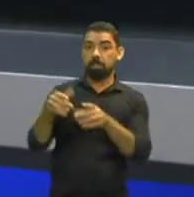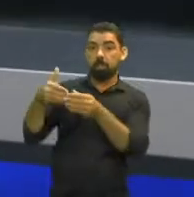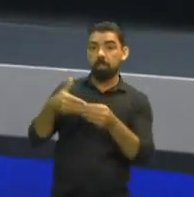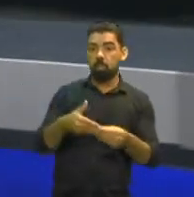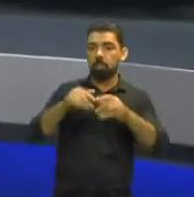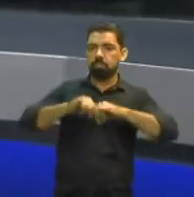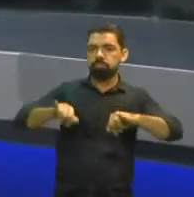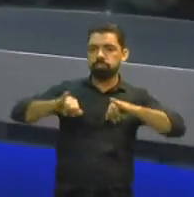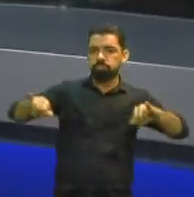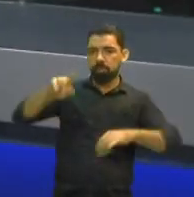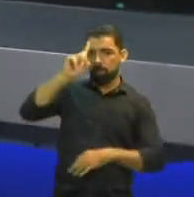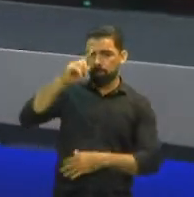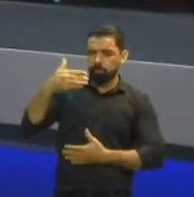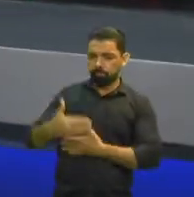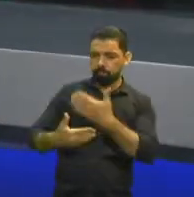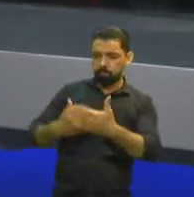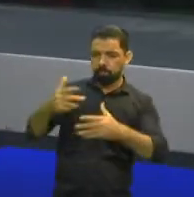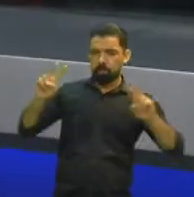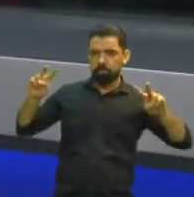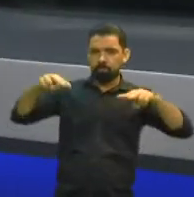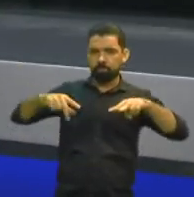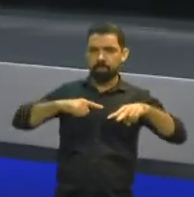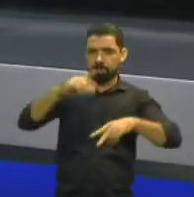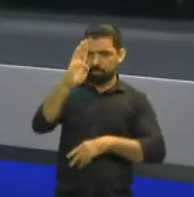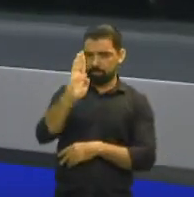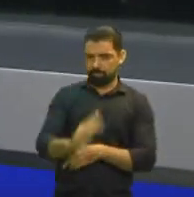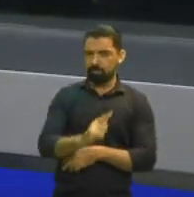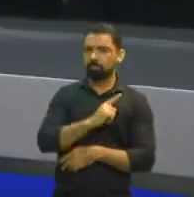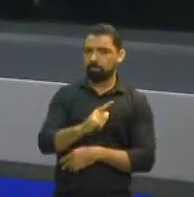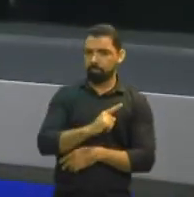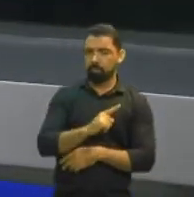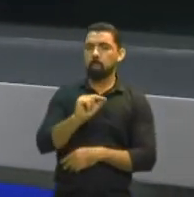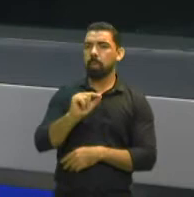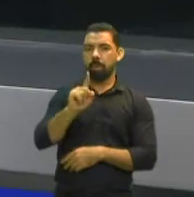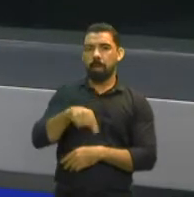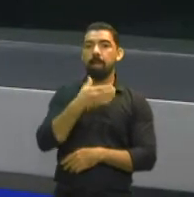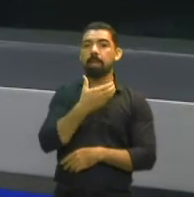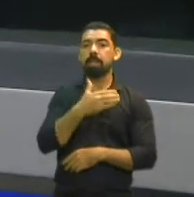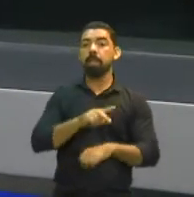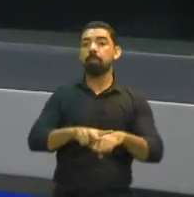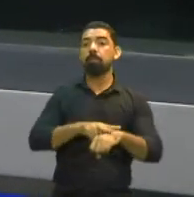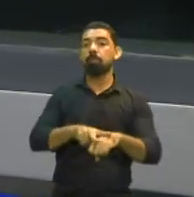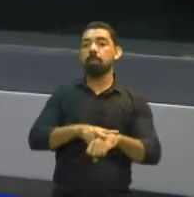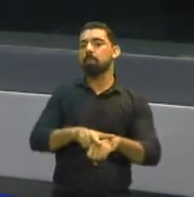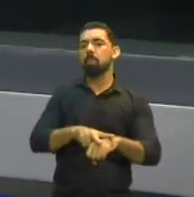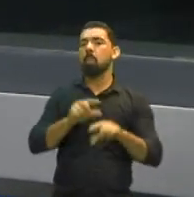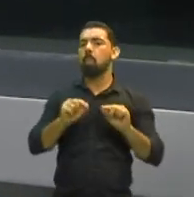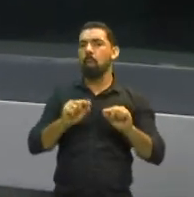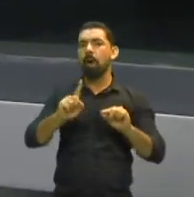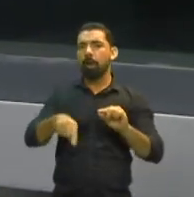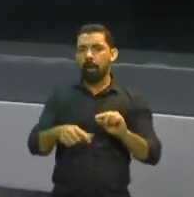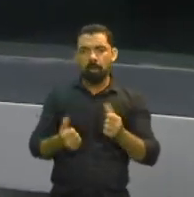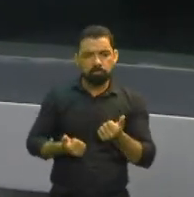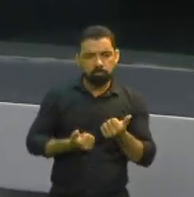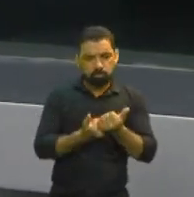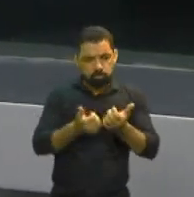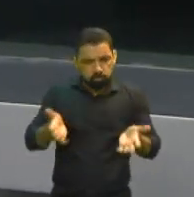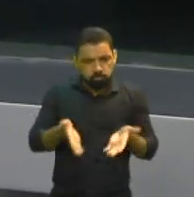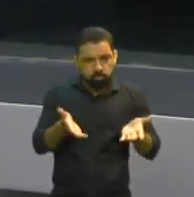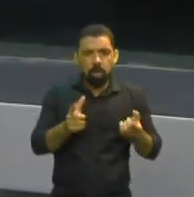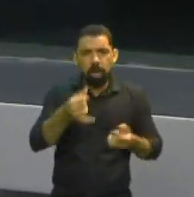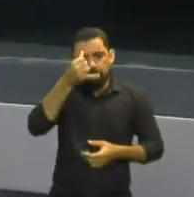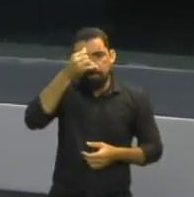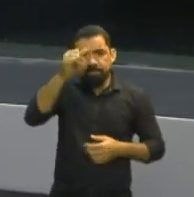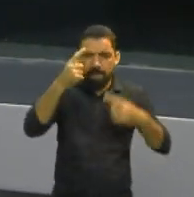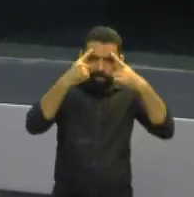dia ganha mais visibilidade no país. O Dezembro Verde, que fortalece a luta contra os maus tratos e abandono de